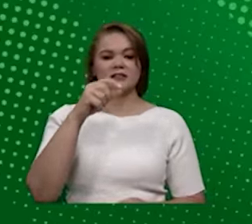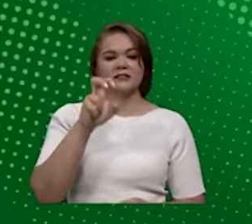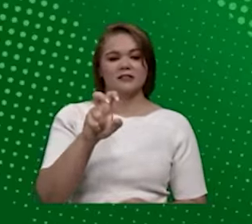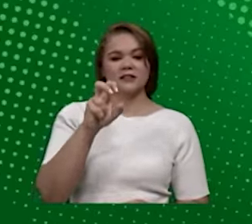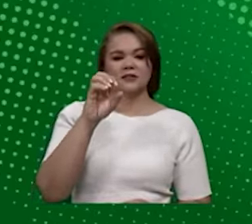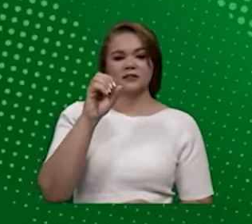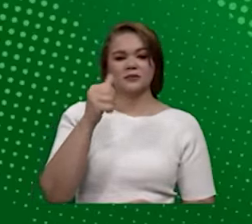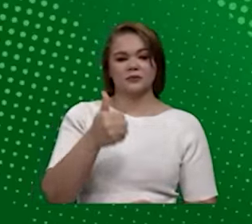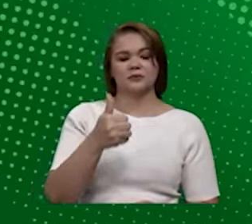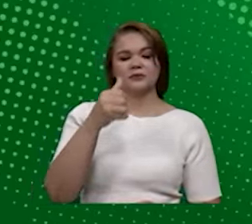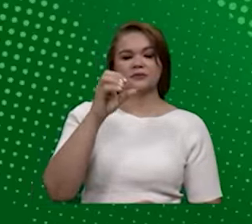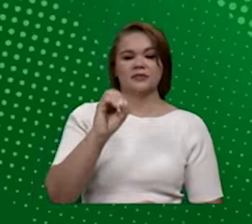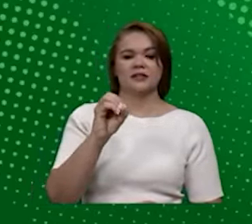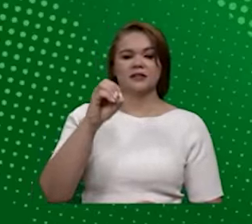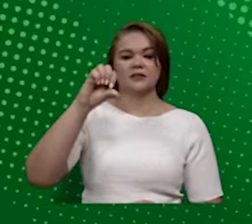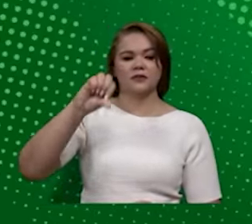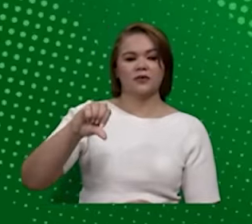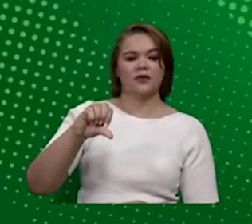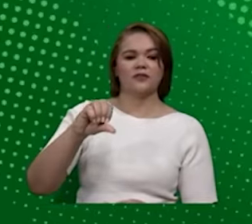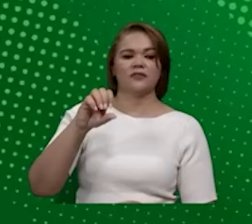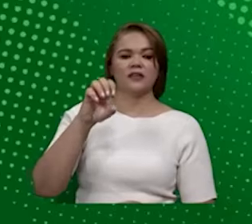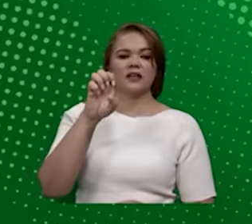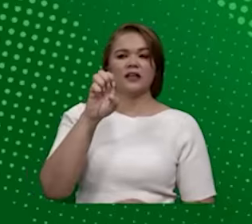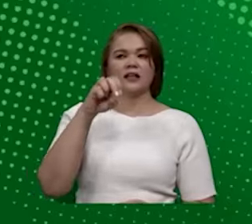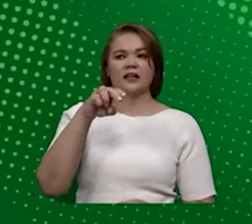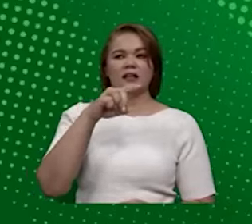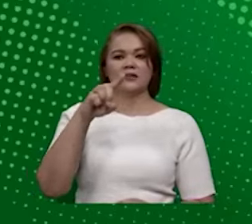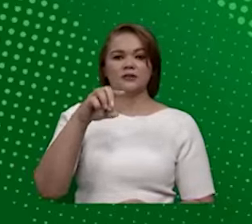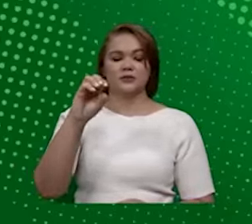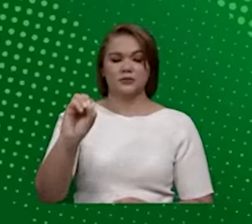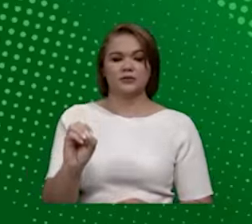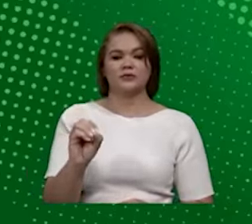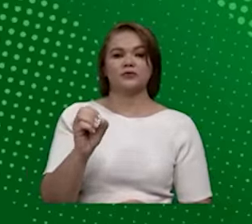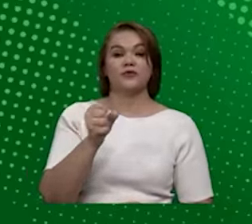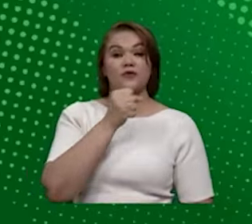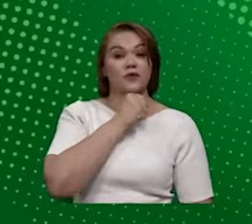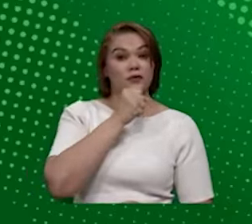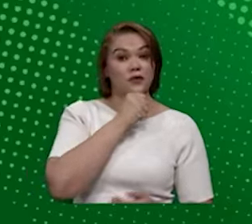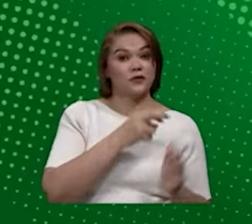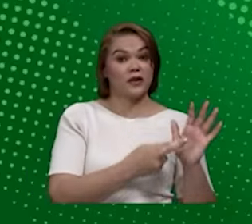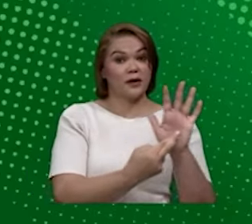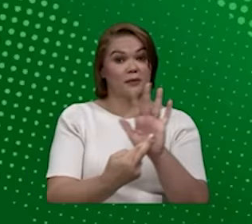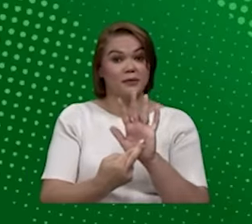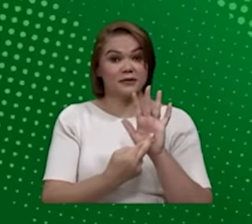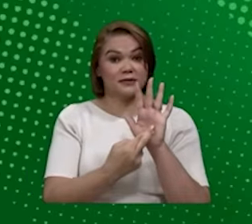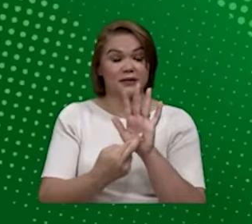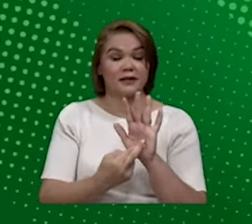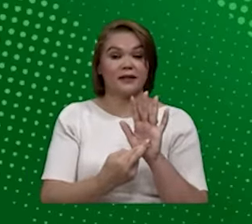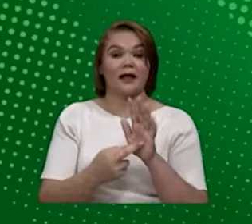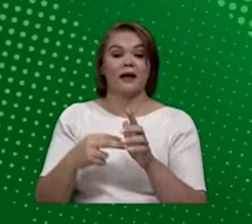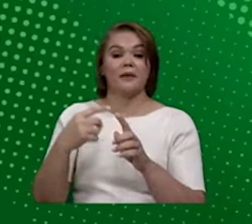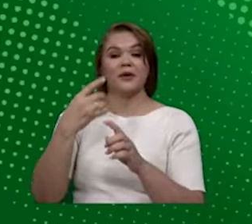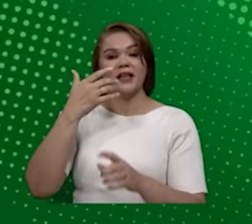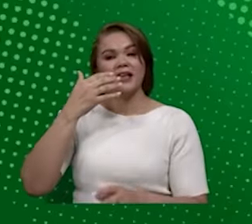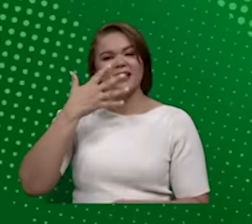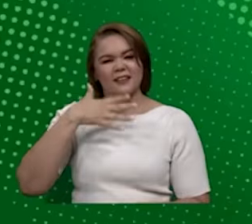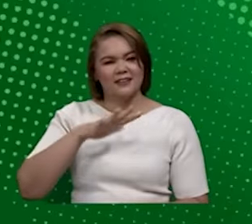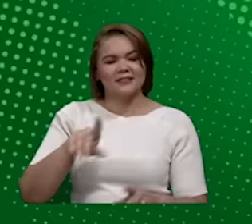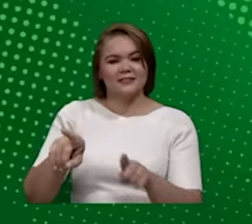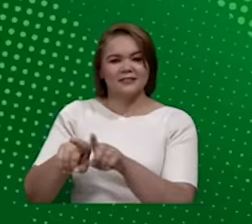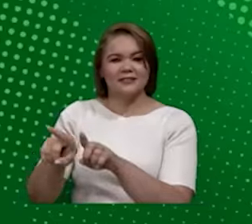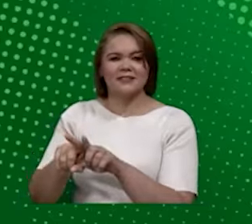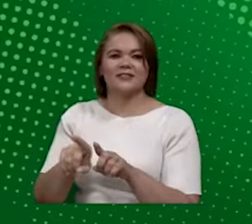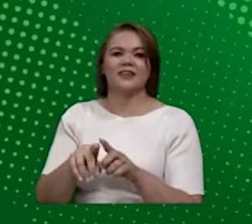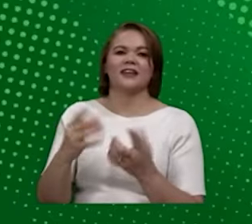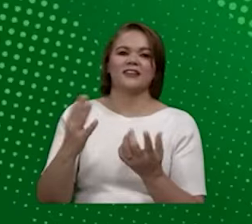0175109, Enzo Menor, será representado pelo avô, olha, tá ali colocado. Aqui da Banha, município, Enzo, R$500 para